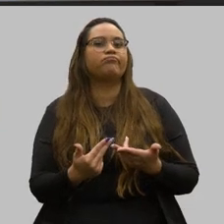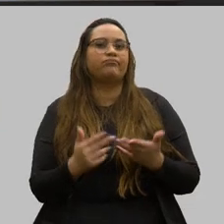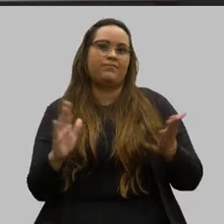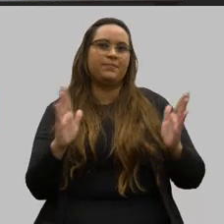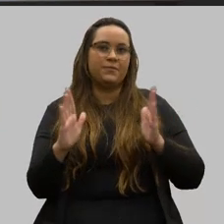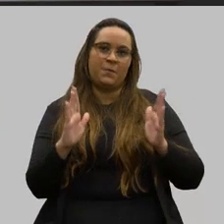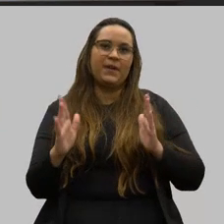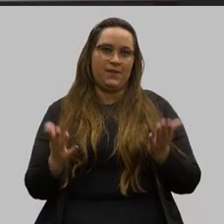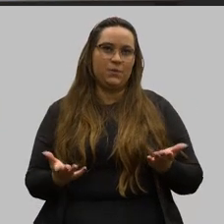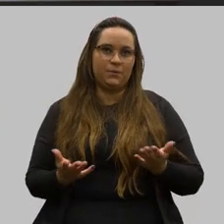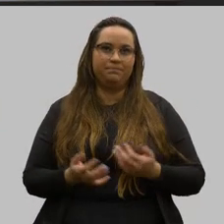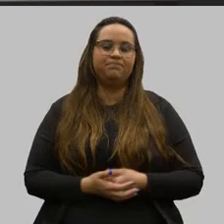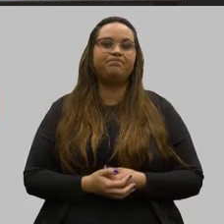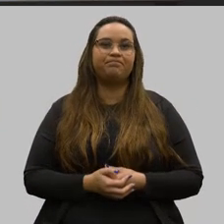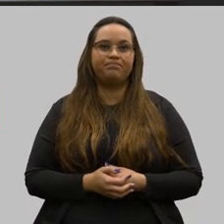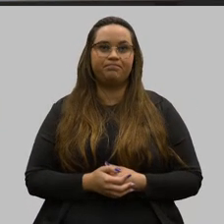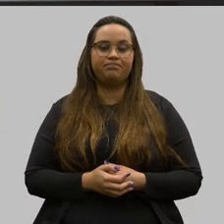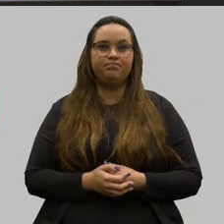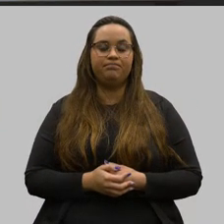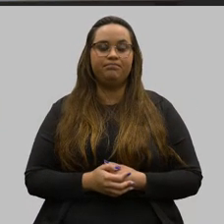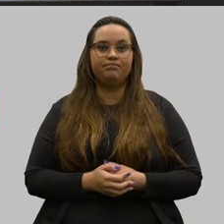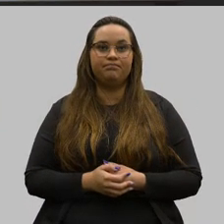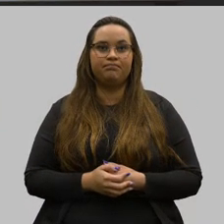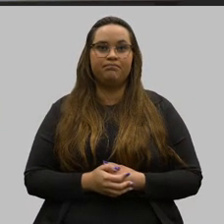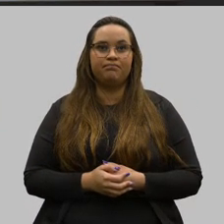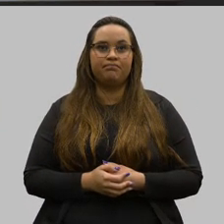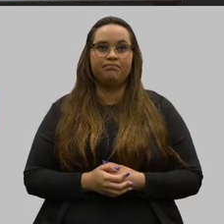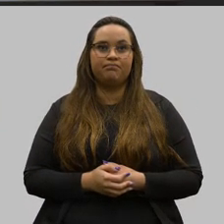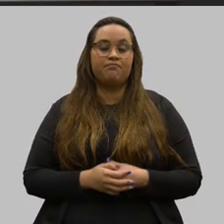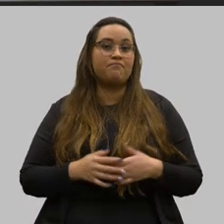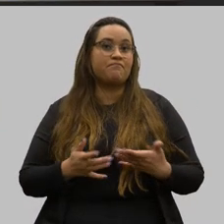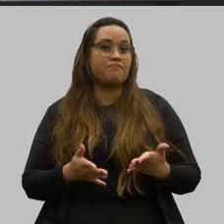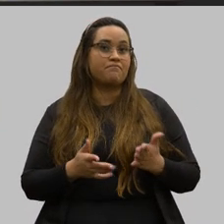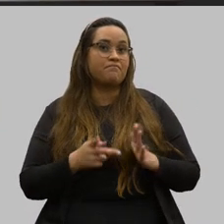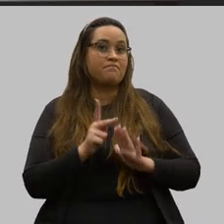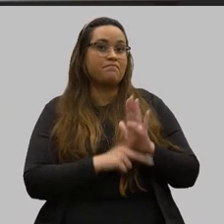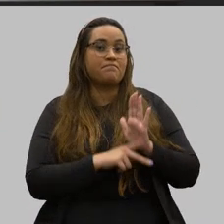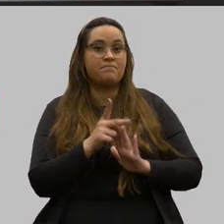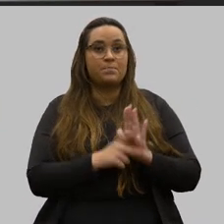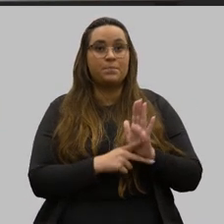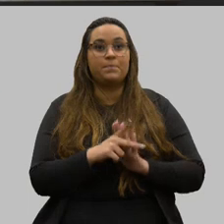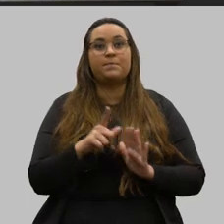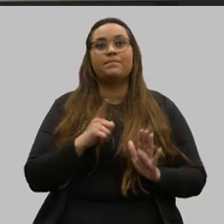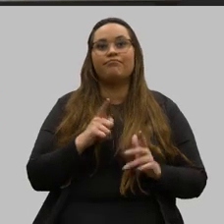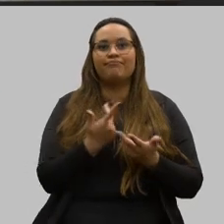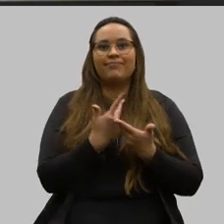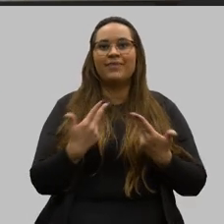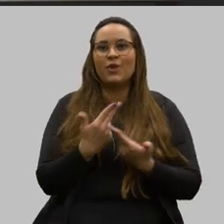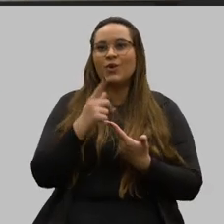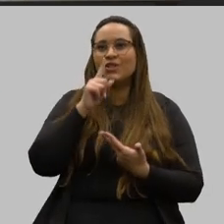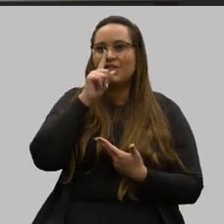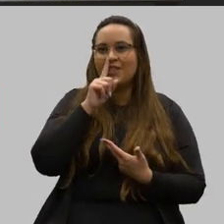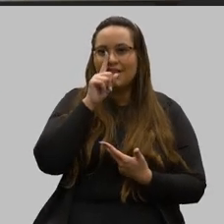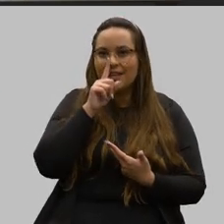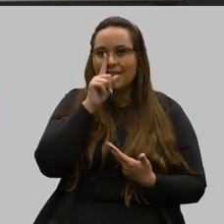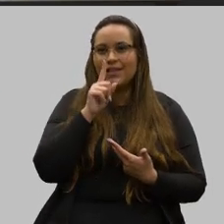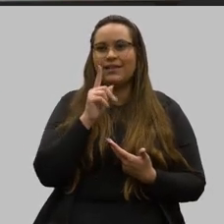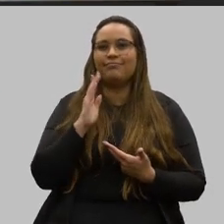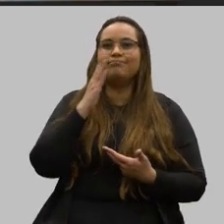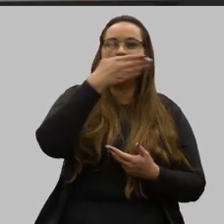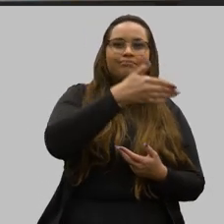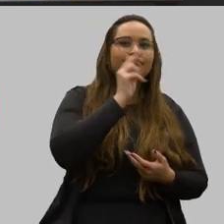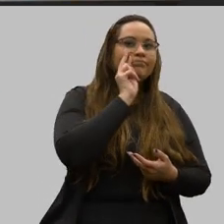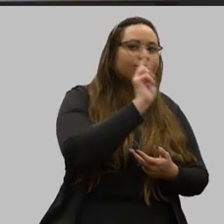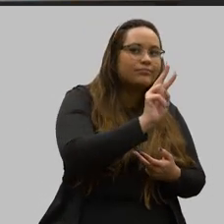período o planejamento também se dá nas ações de de risco aí vistorias em costas dessa